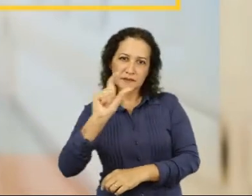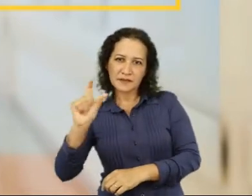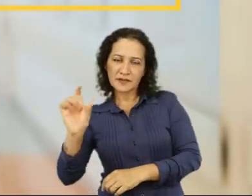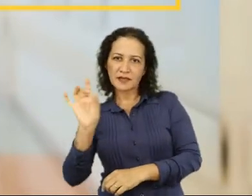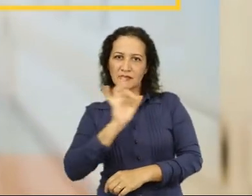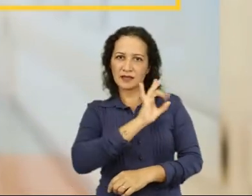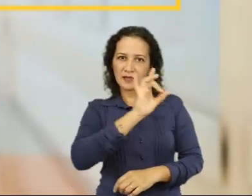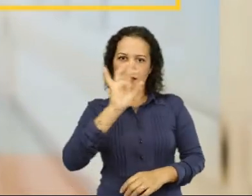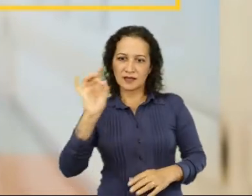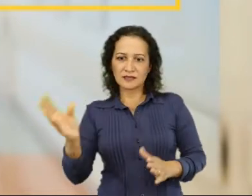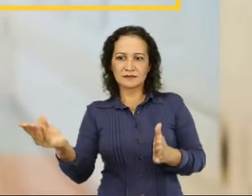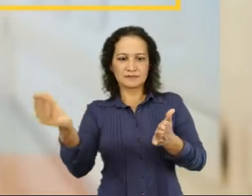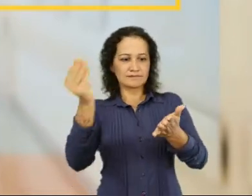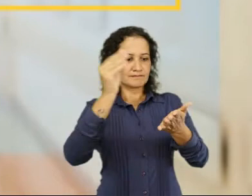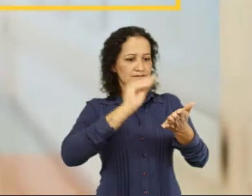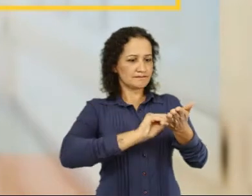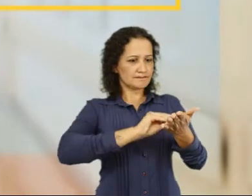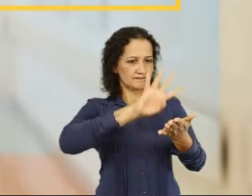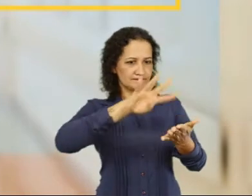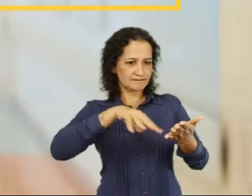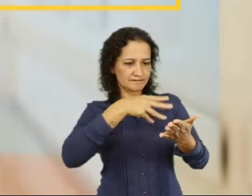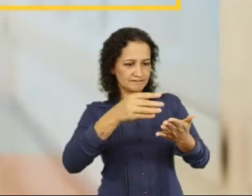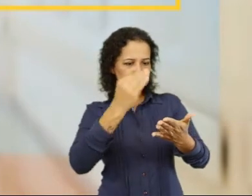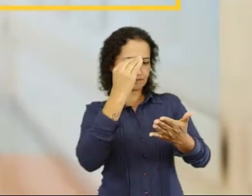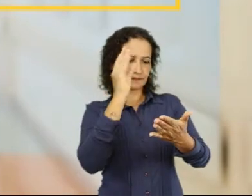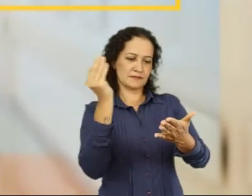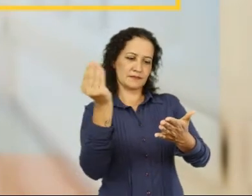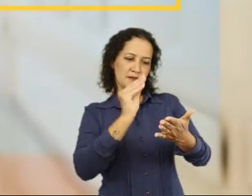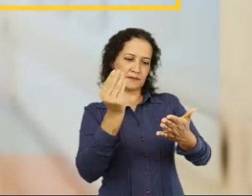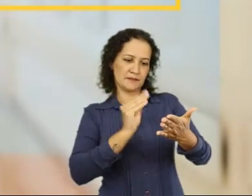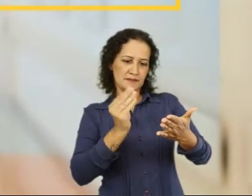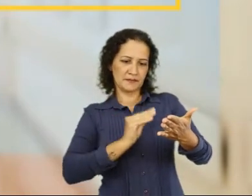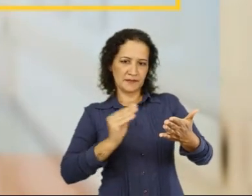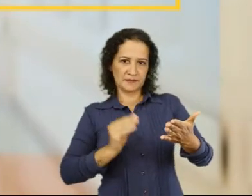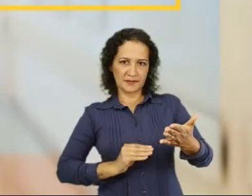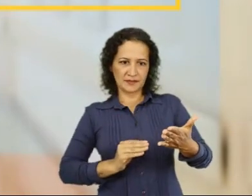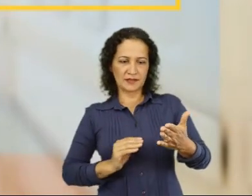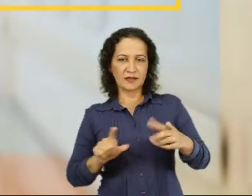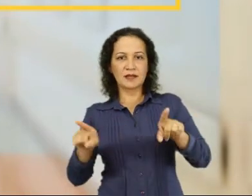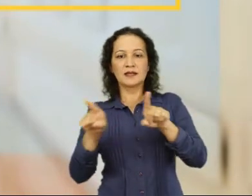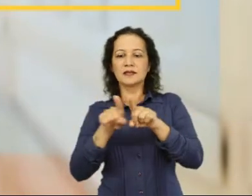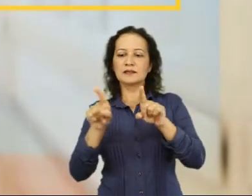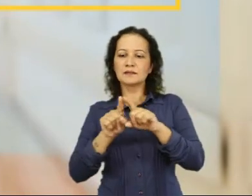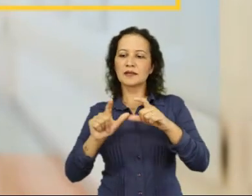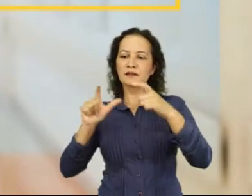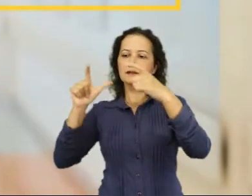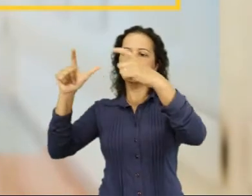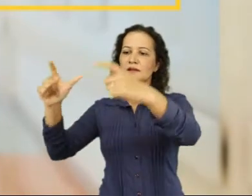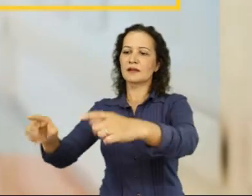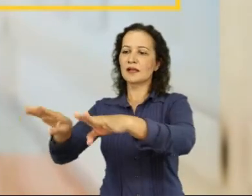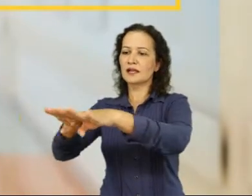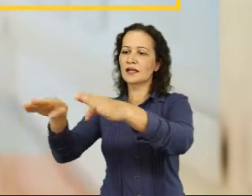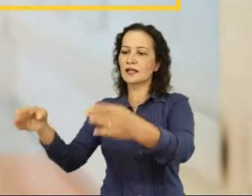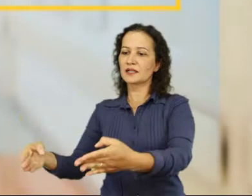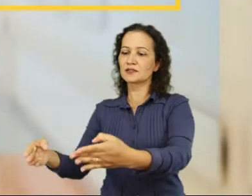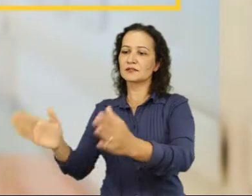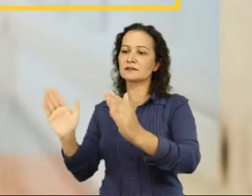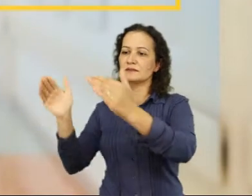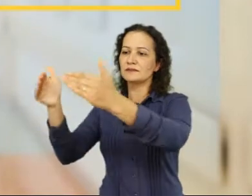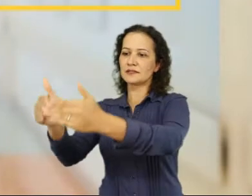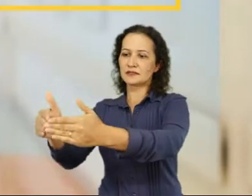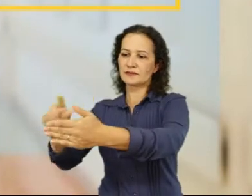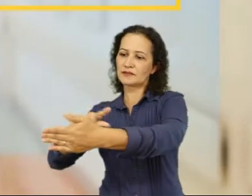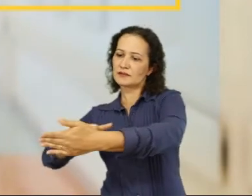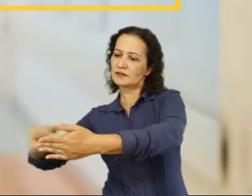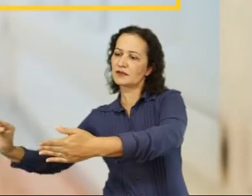planilha de abertura de frascos e desprezar esses frascos em uma caixa de pérfuro-cortantes identificada especificamente